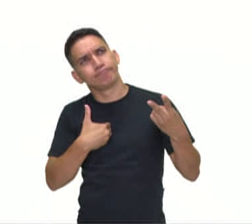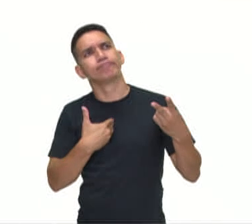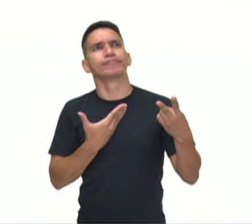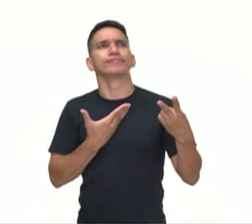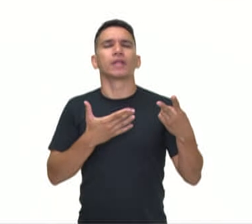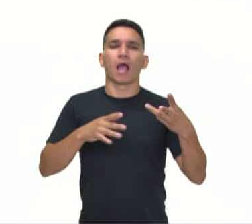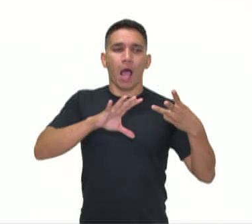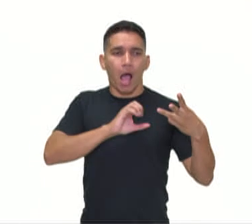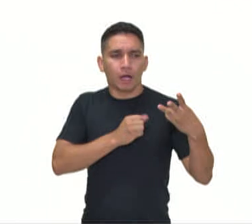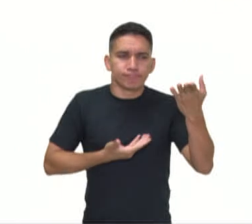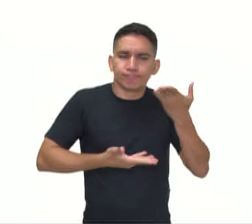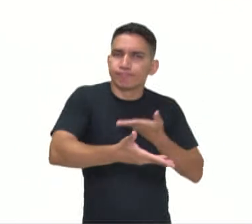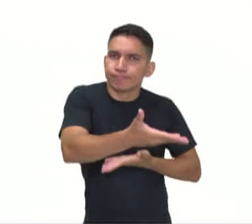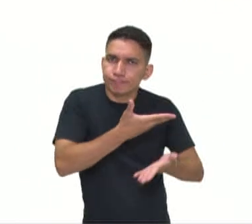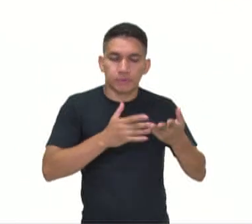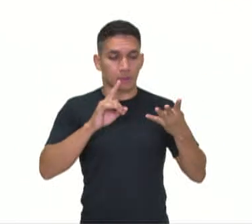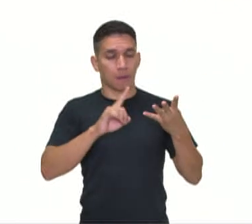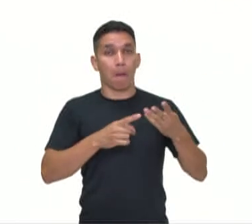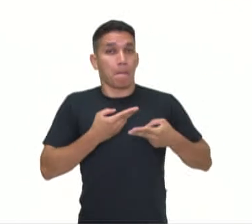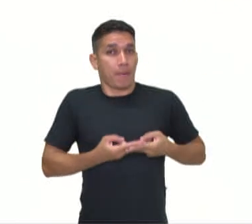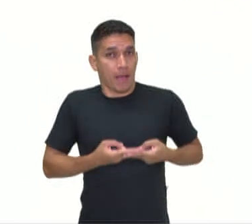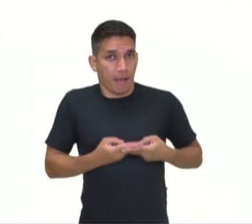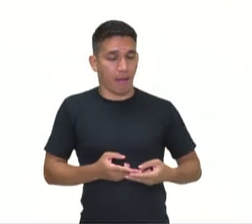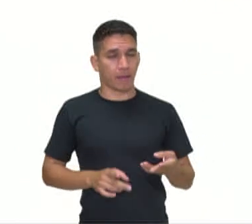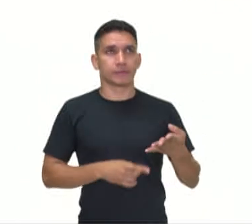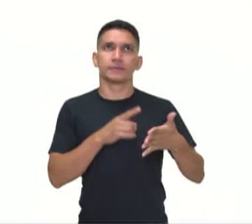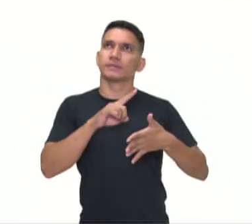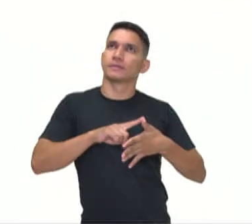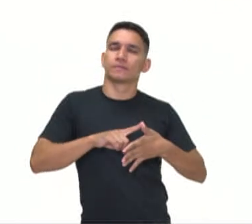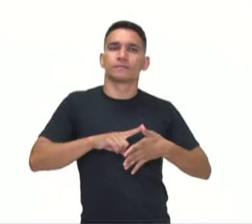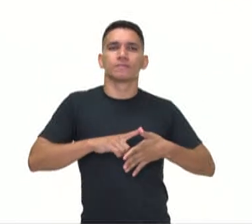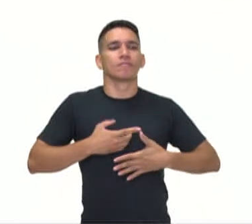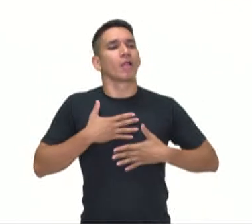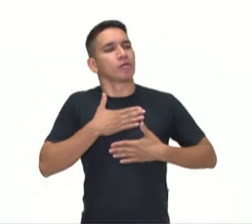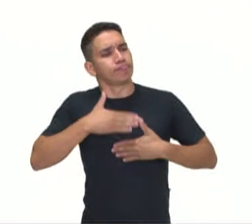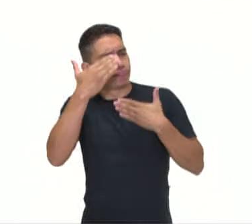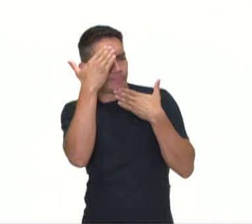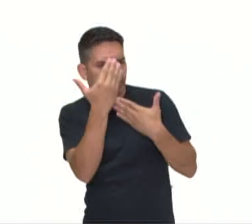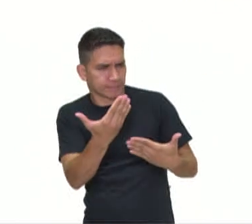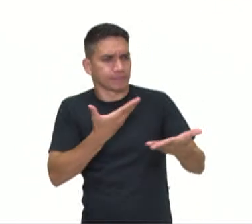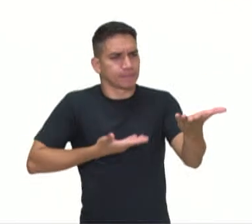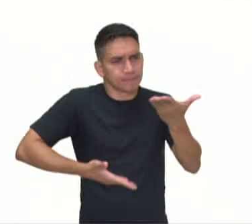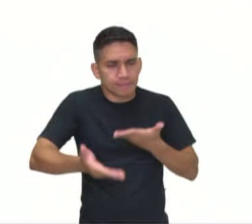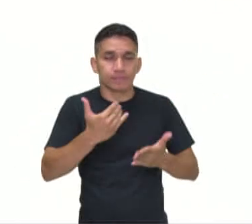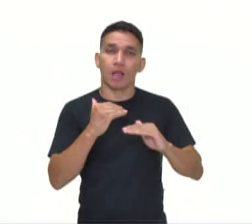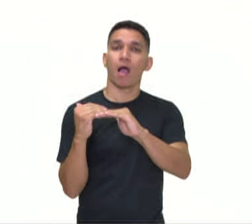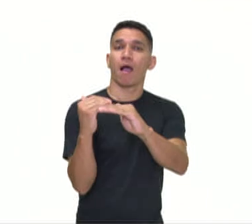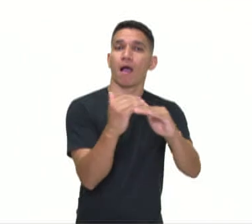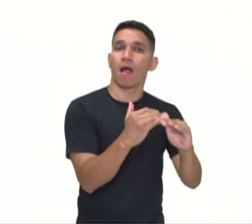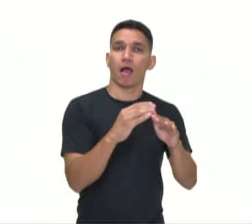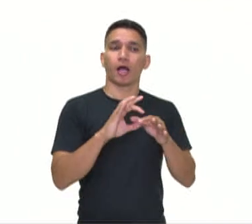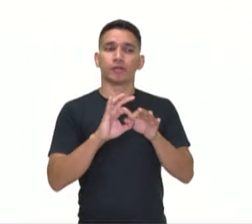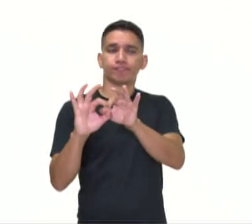próximo, paciência, gratidão, a harmonia, a coragem,